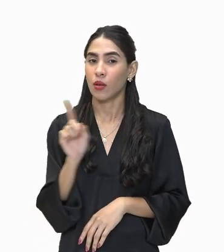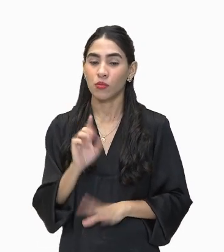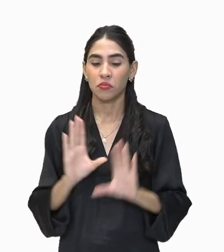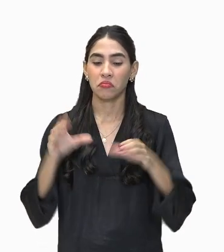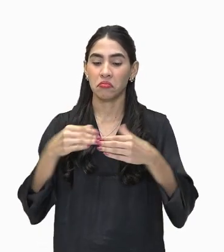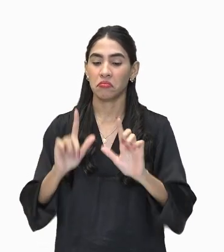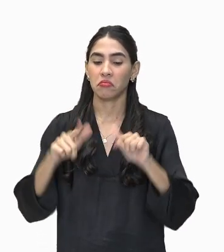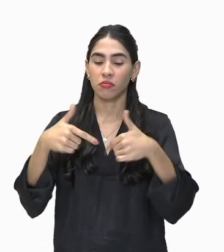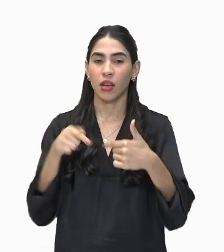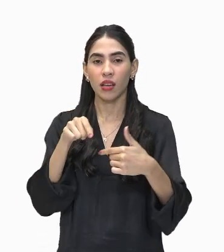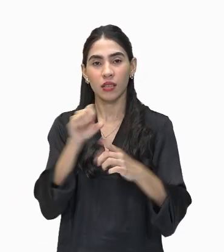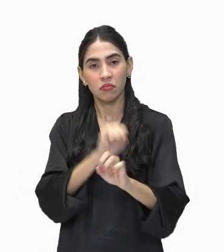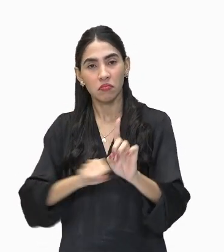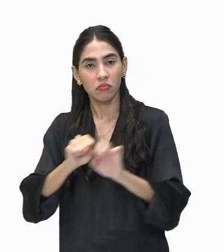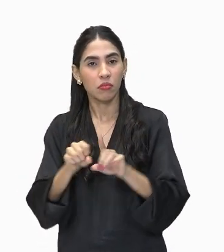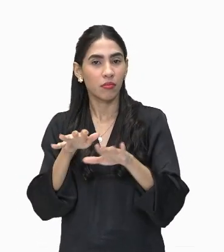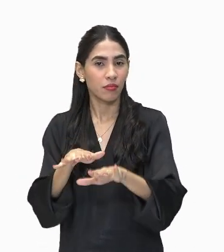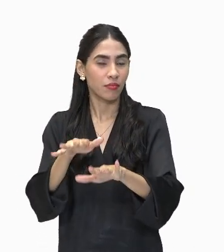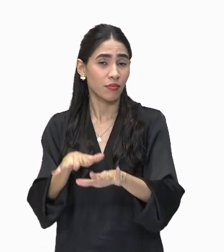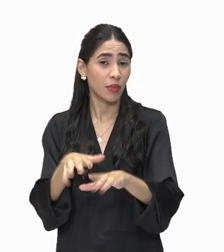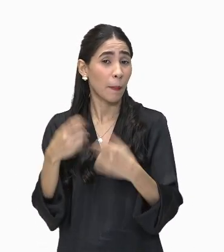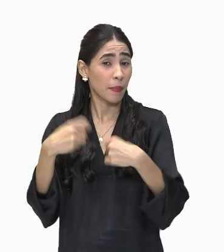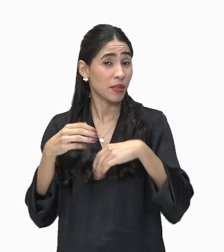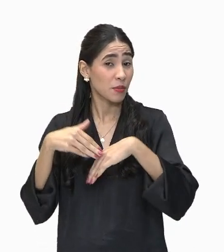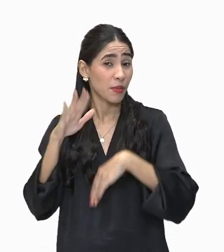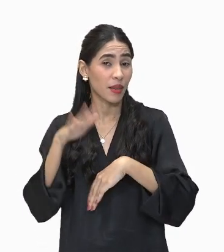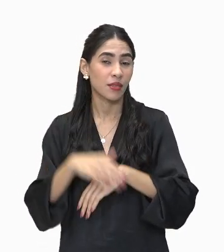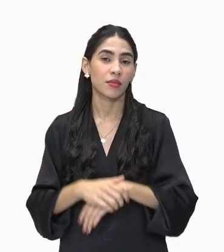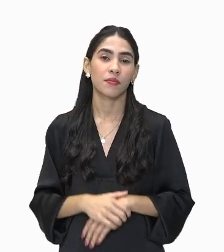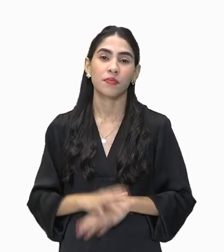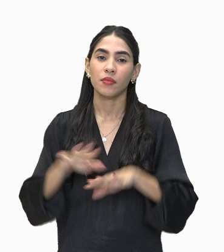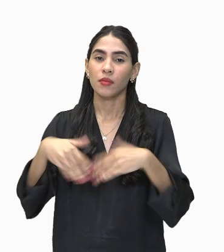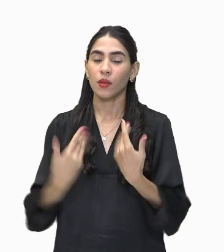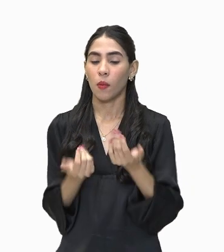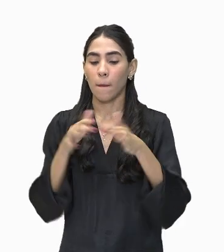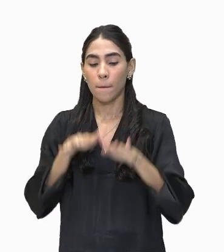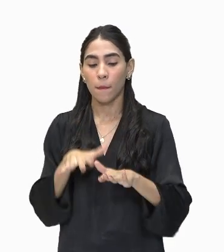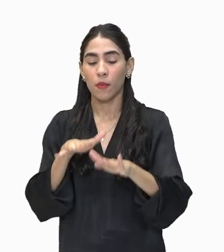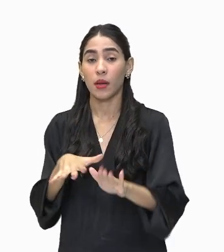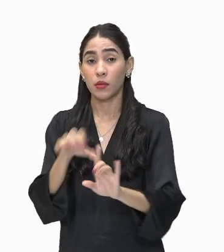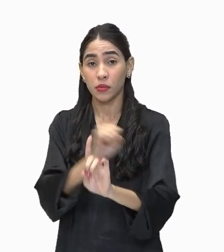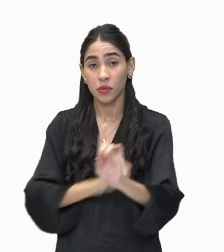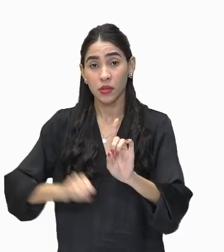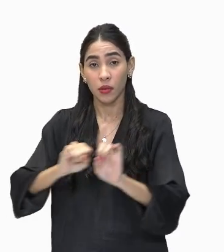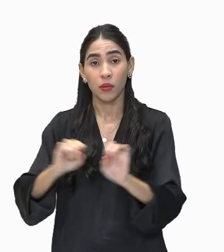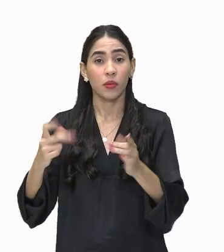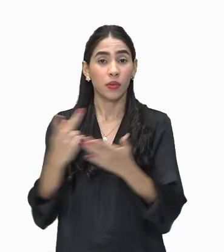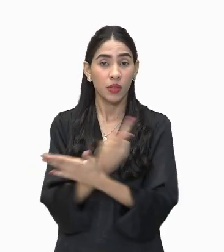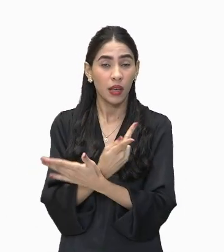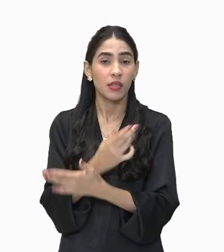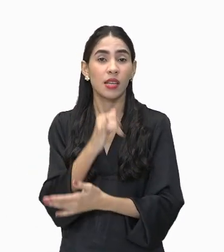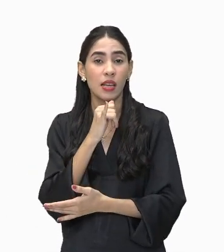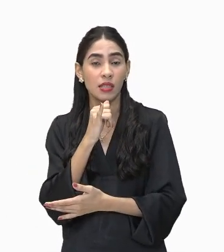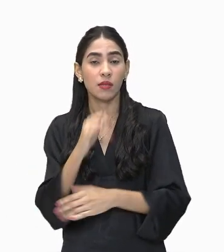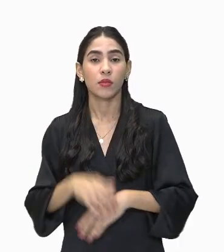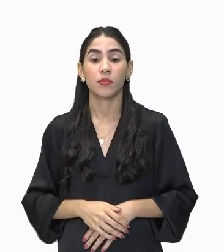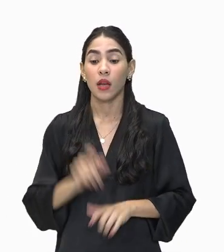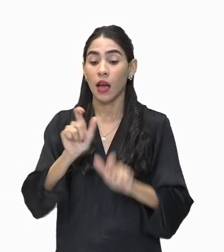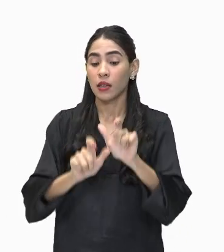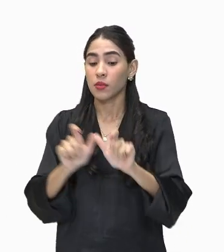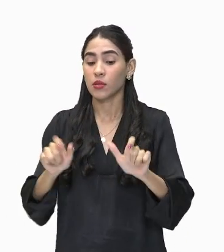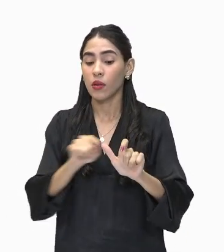coletiva para ser um movimento social. É preciso mais. Então, os movimentos sociais ocorrem quando as pessoas